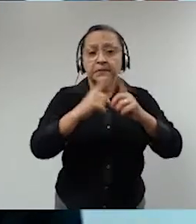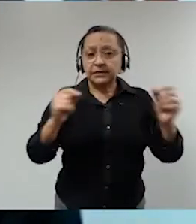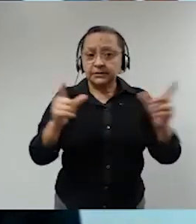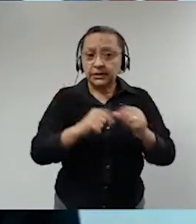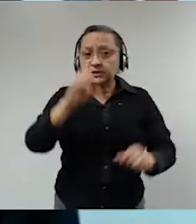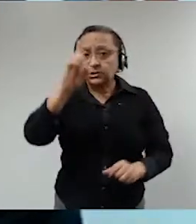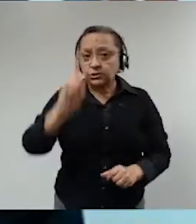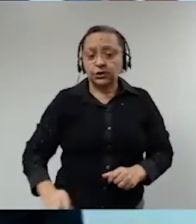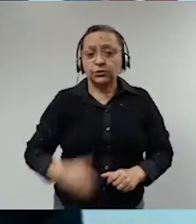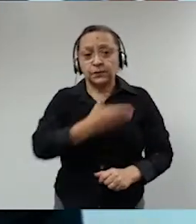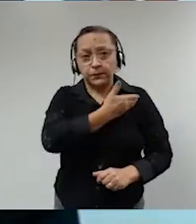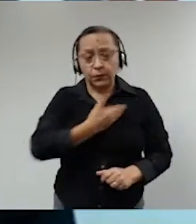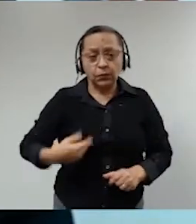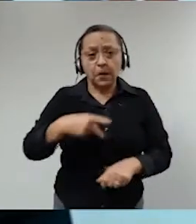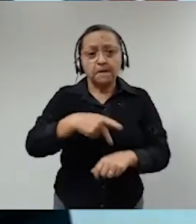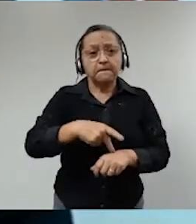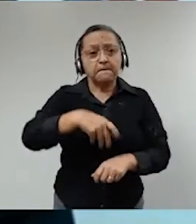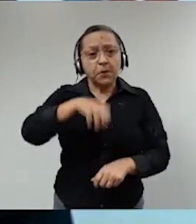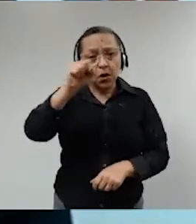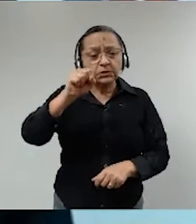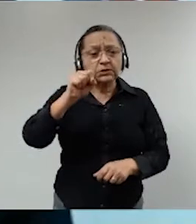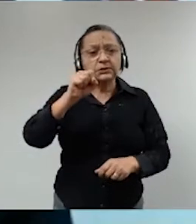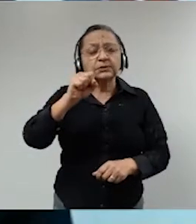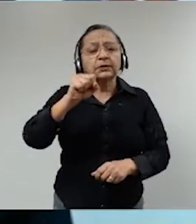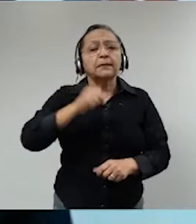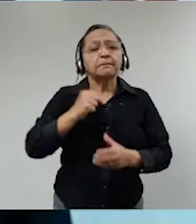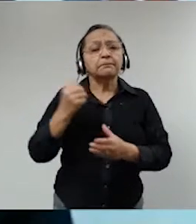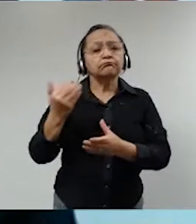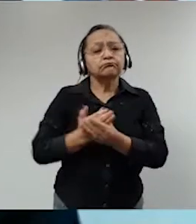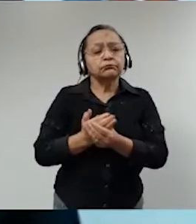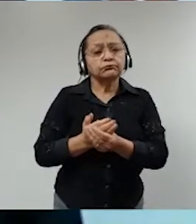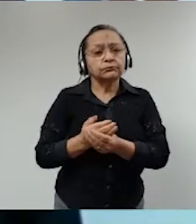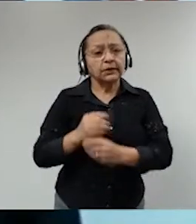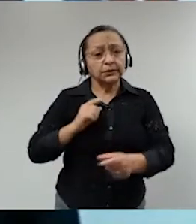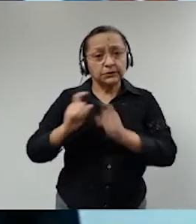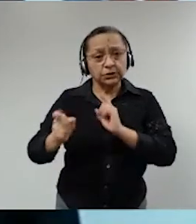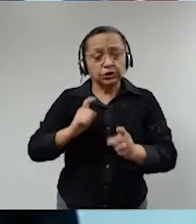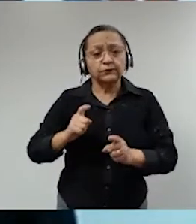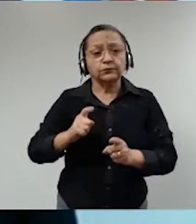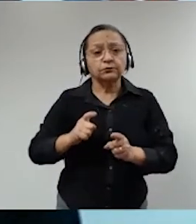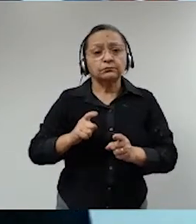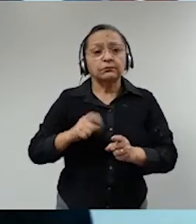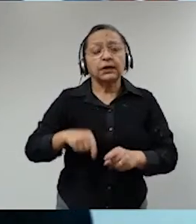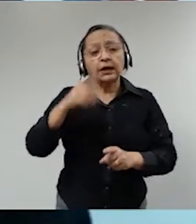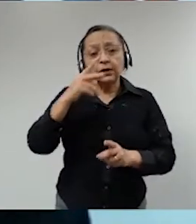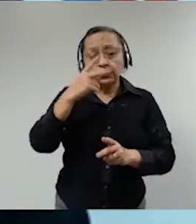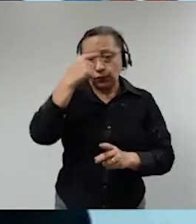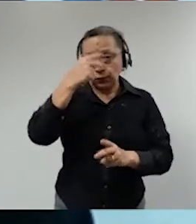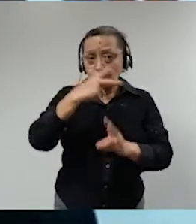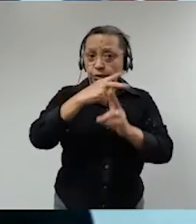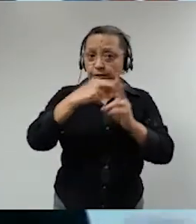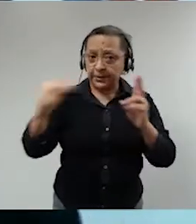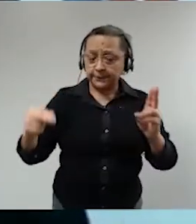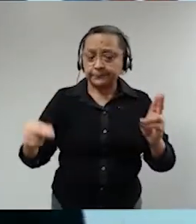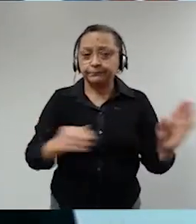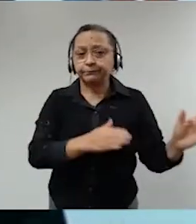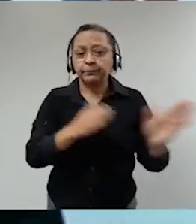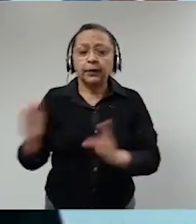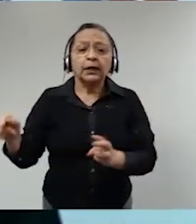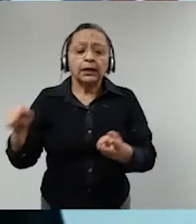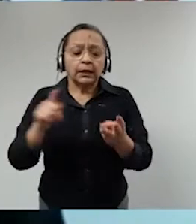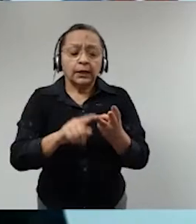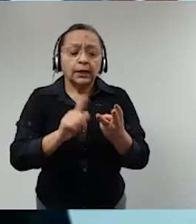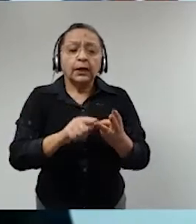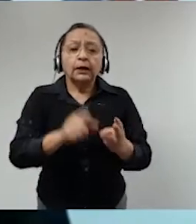Direito Público, pós-graduado em Processo Administrativo Disciplinar pela Universidade de Brasília. Participa